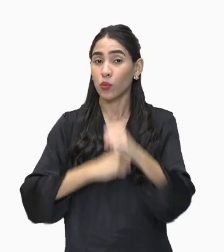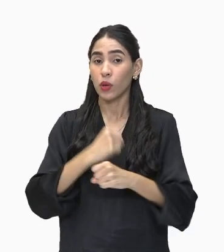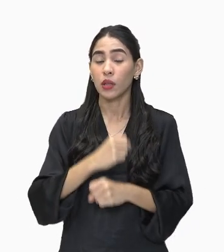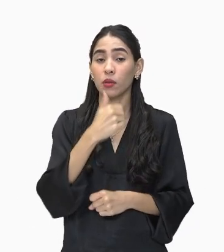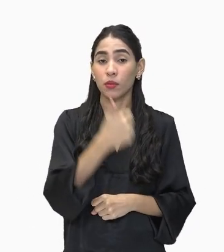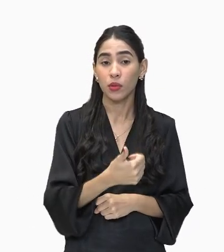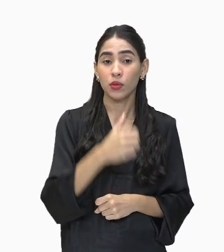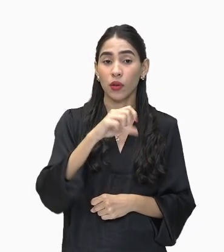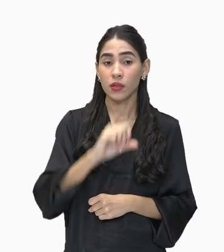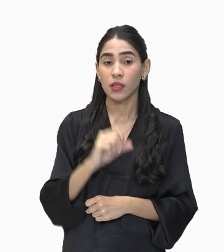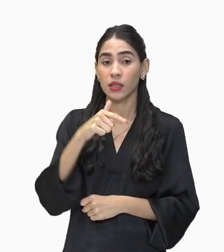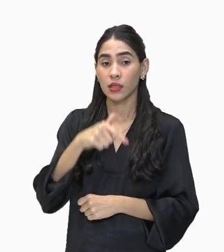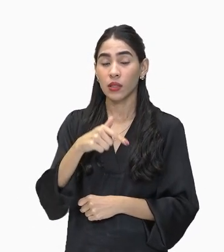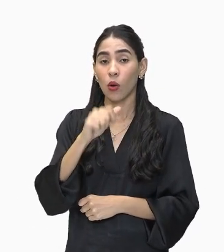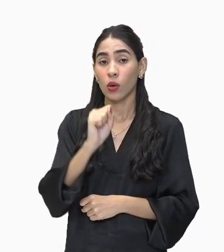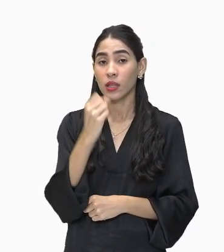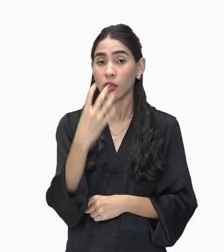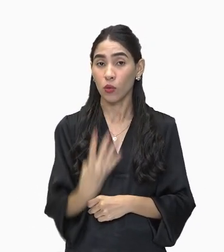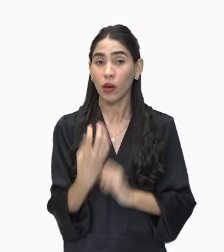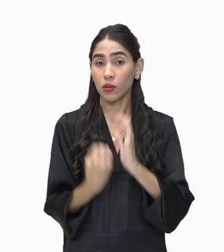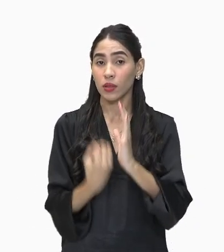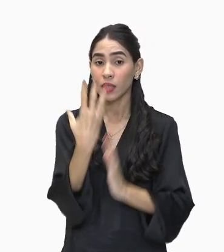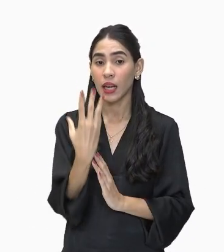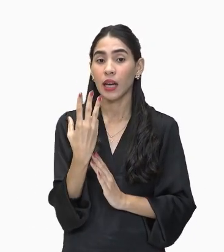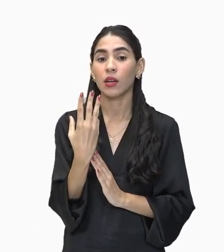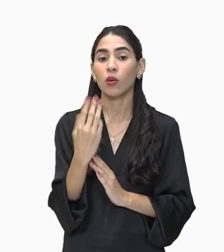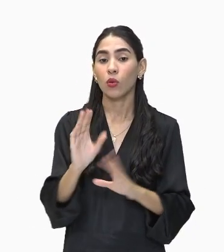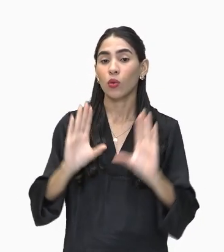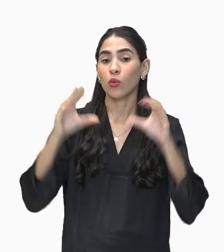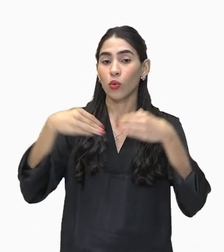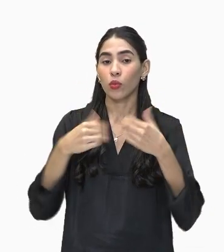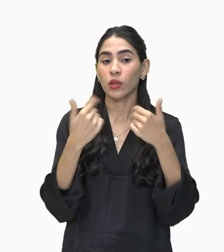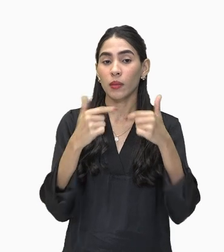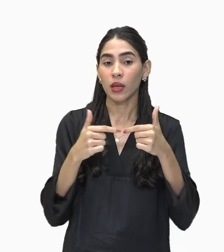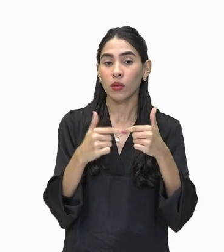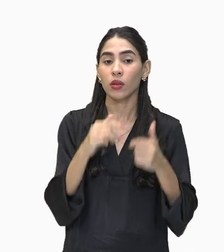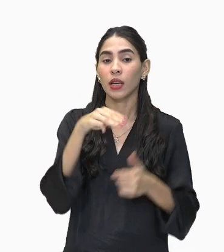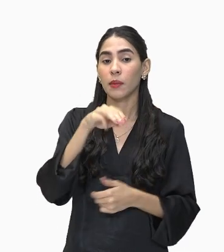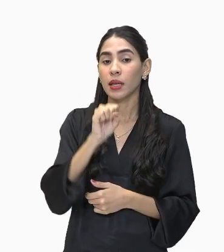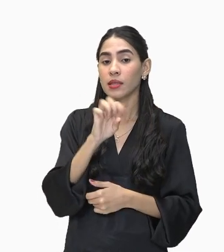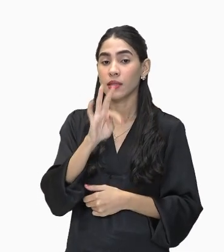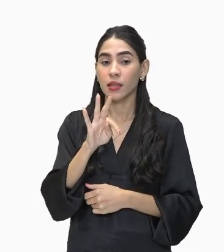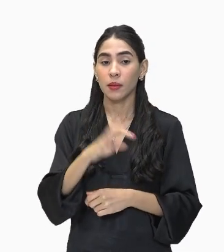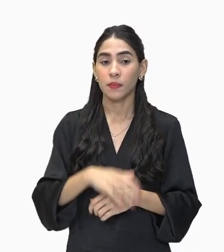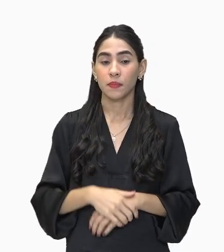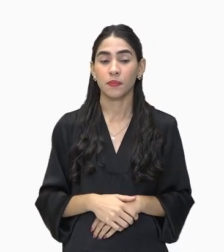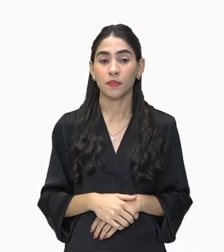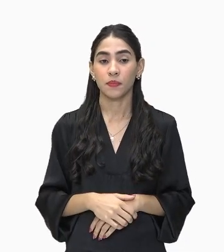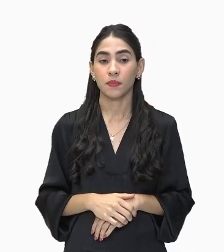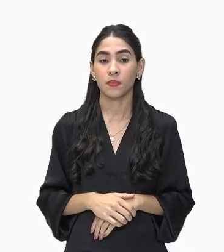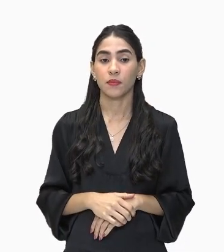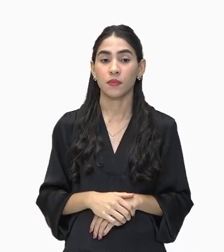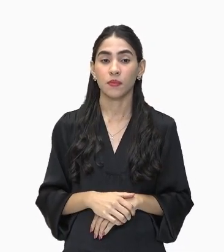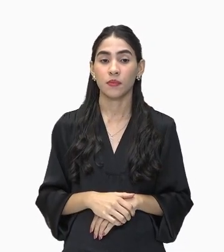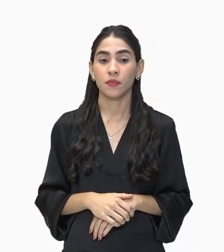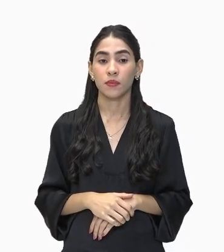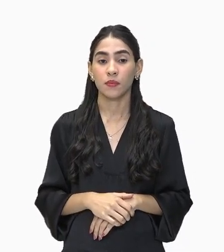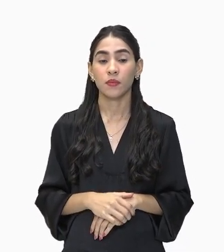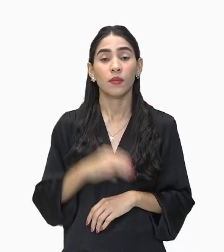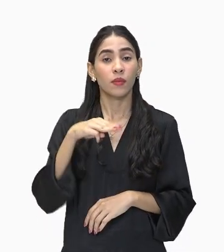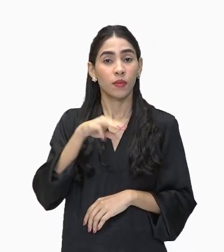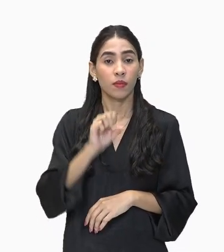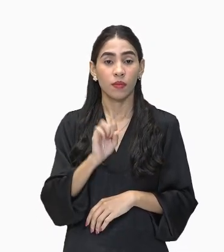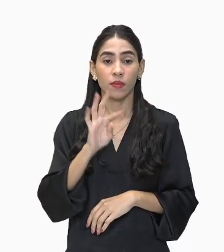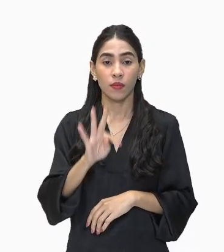1984, fundaram o Movimento dos Trabalhadores Rurais Sem Terra, o chamado MST. O